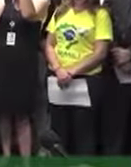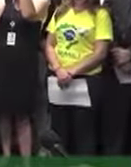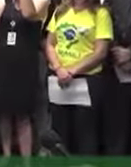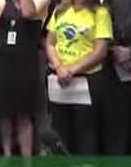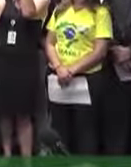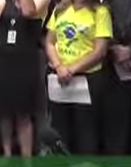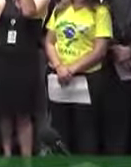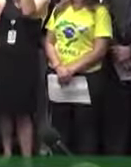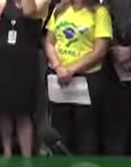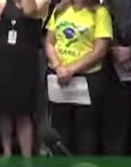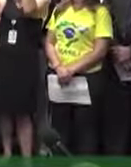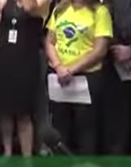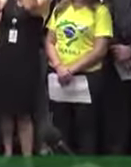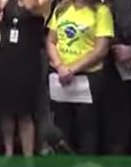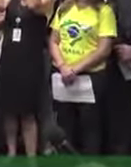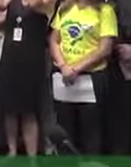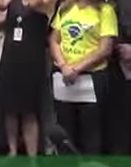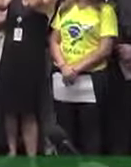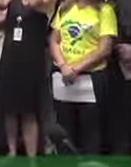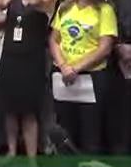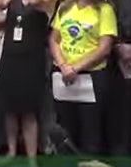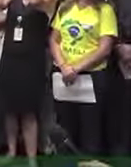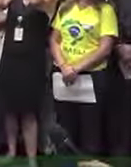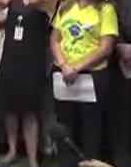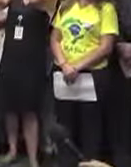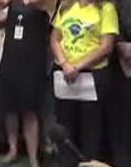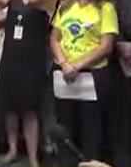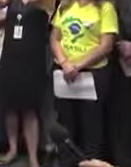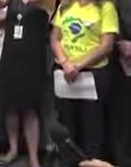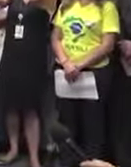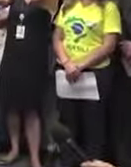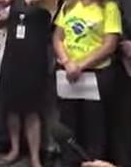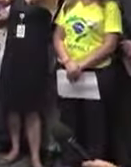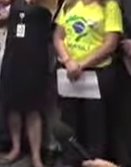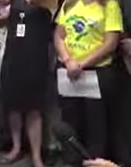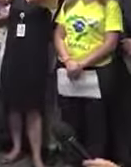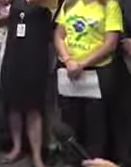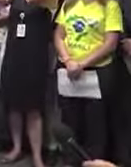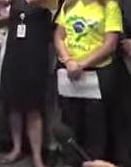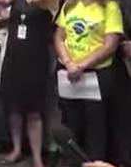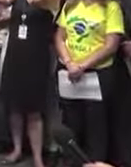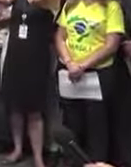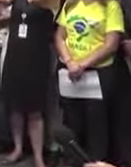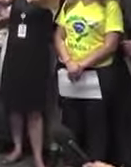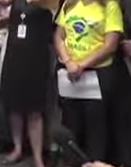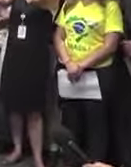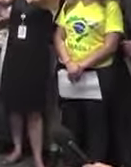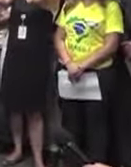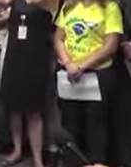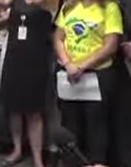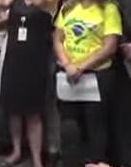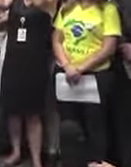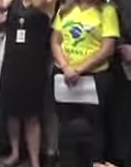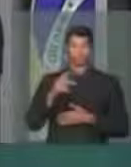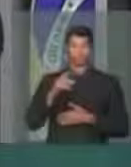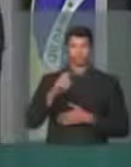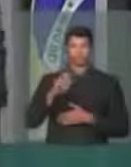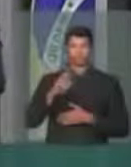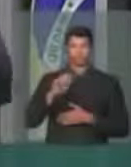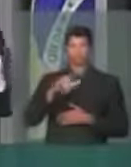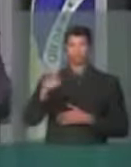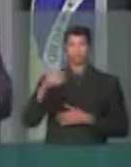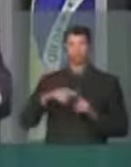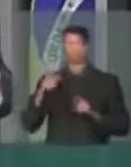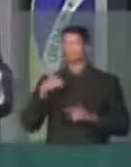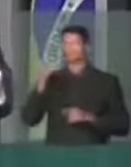regras democráticas, mas nós vamos fazer valer o peso das oposições e o sentimento da população brasileira. Pode ter certeza. Só